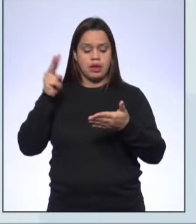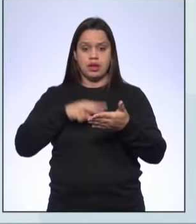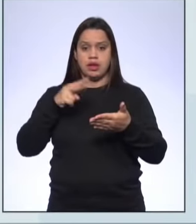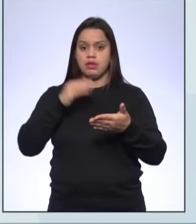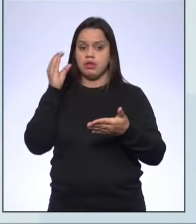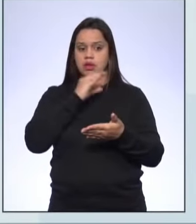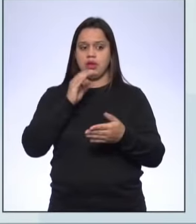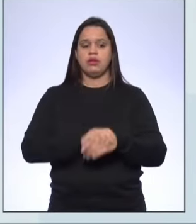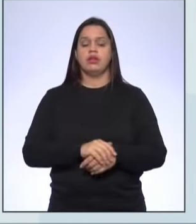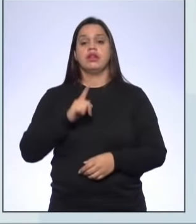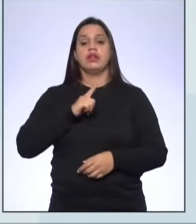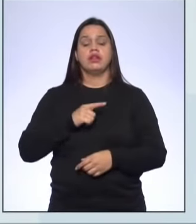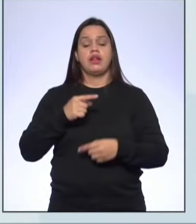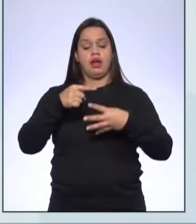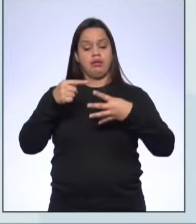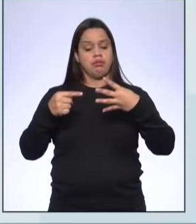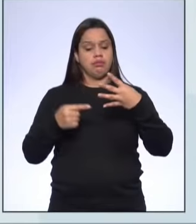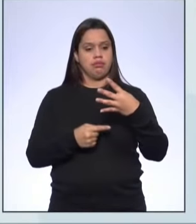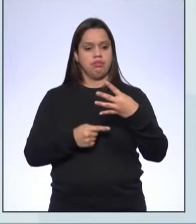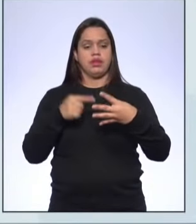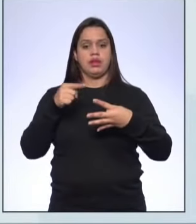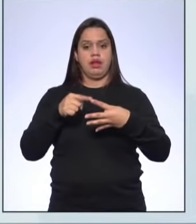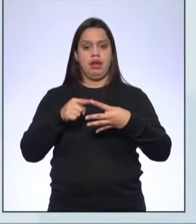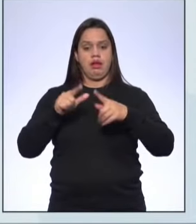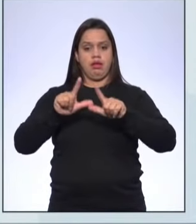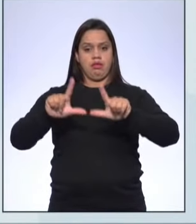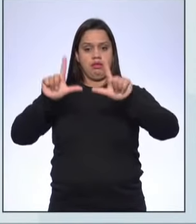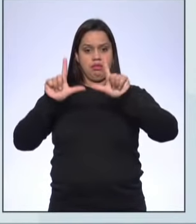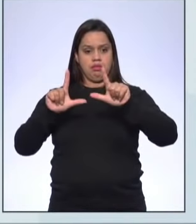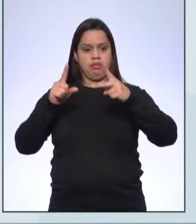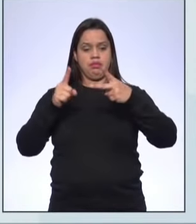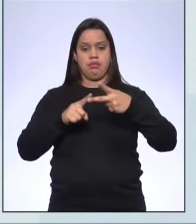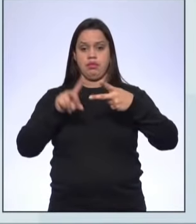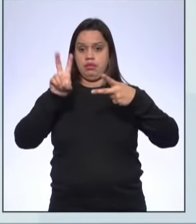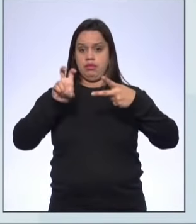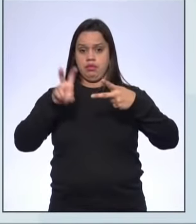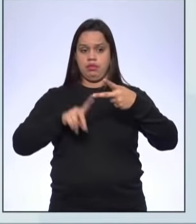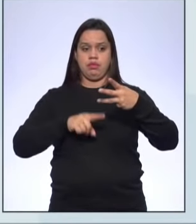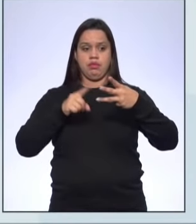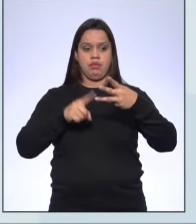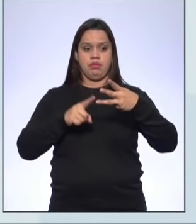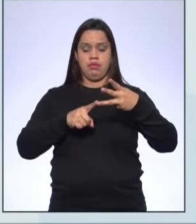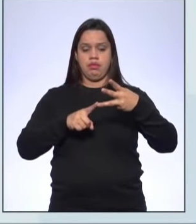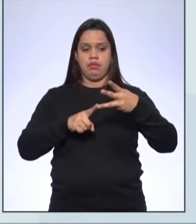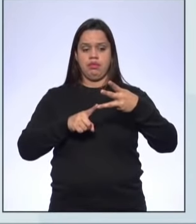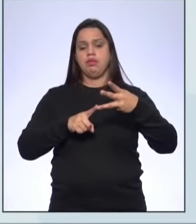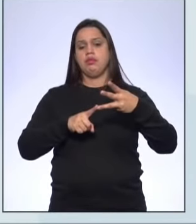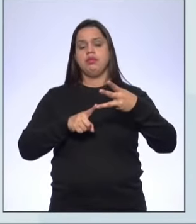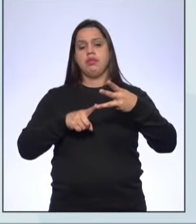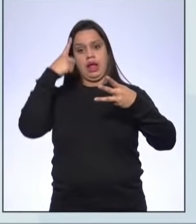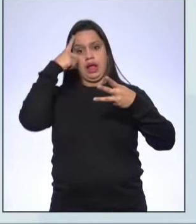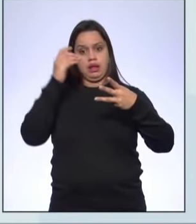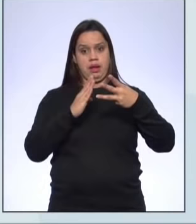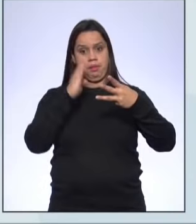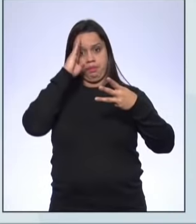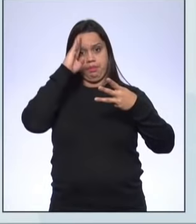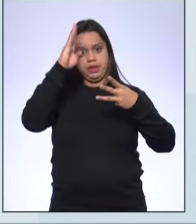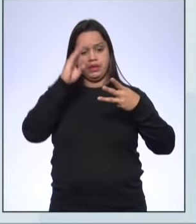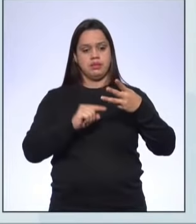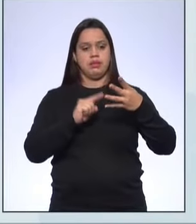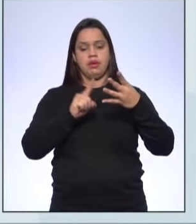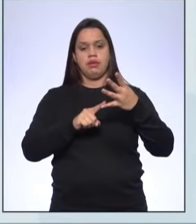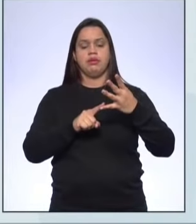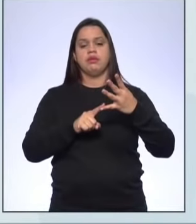para nós temos image imagem tirou que é o título many dia que a ideia principal